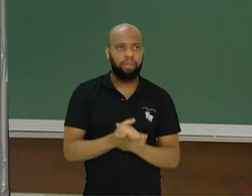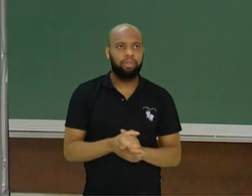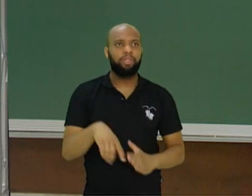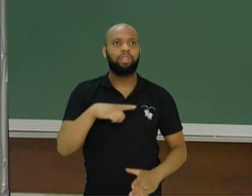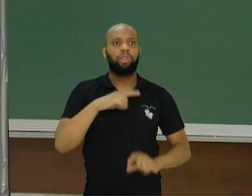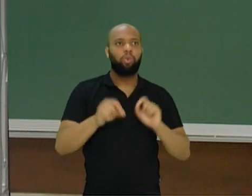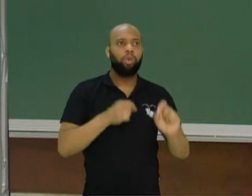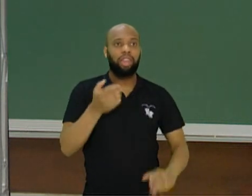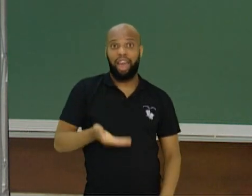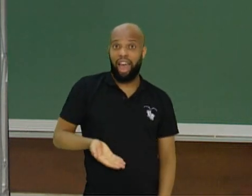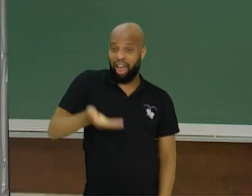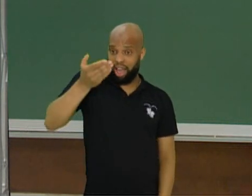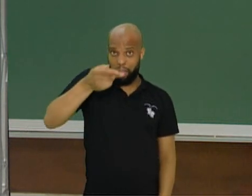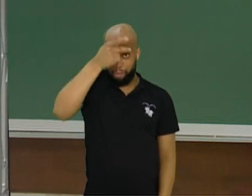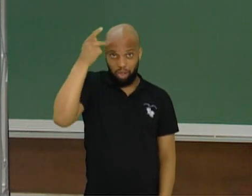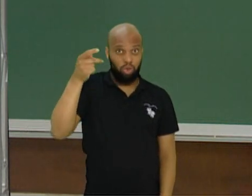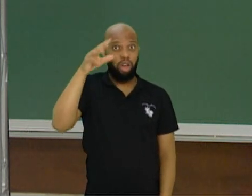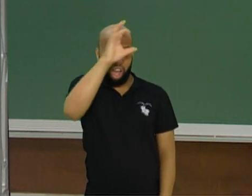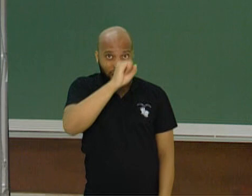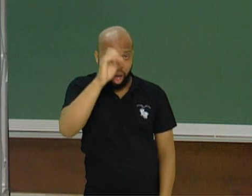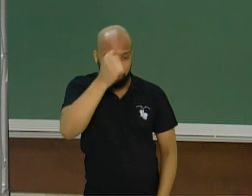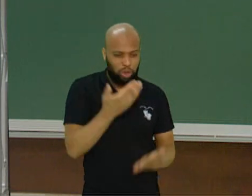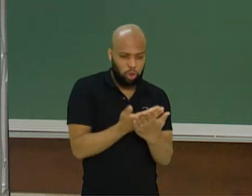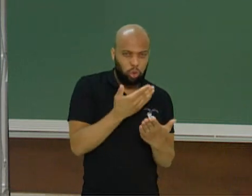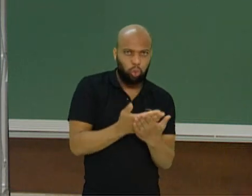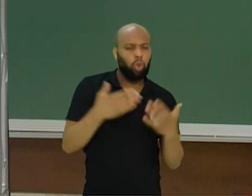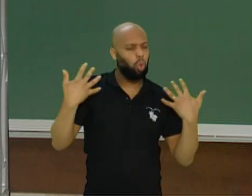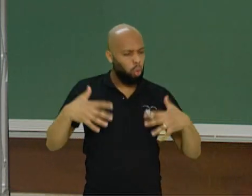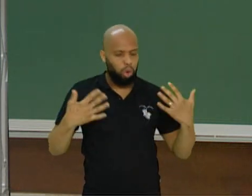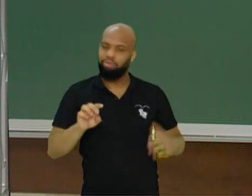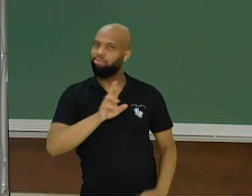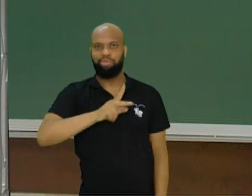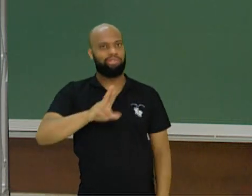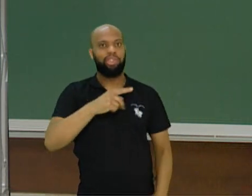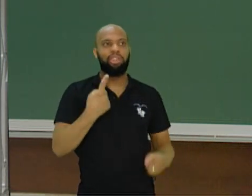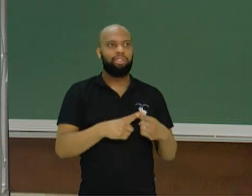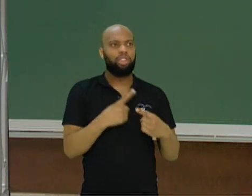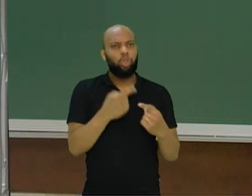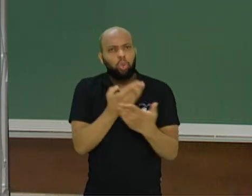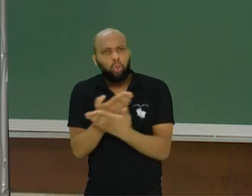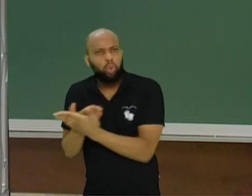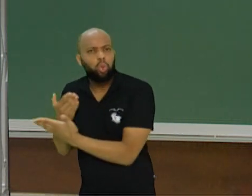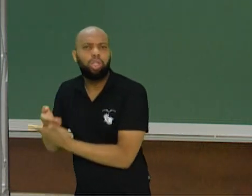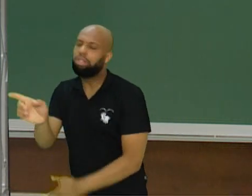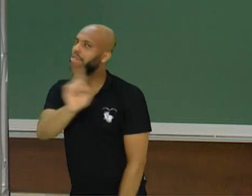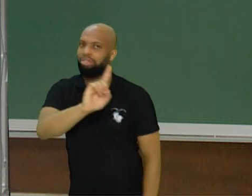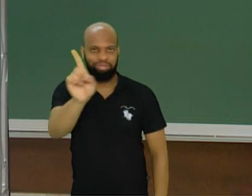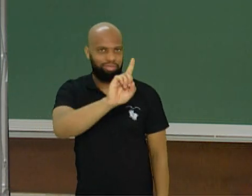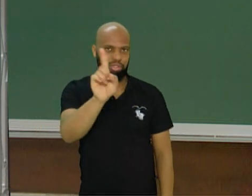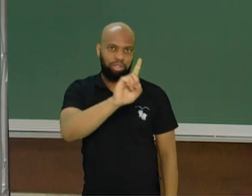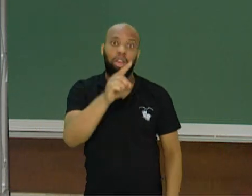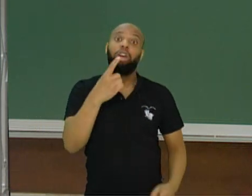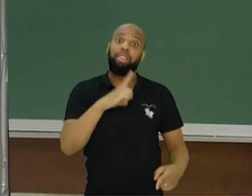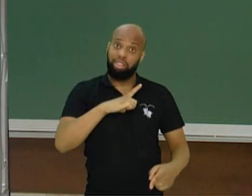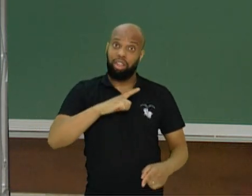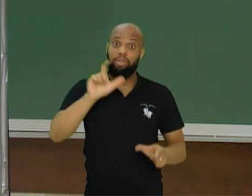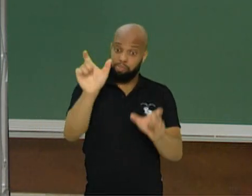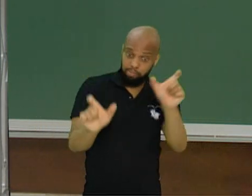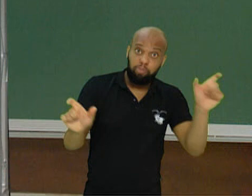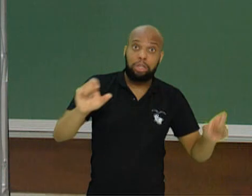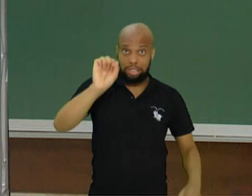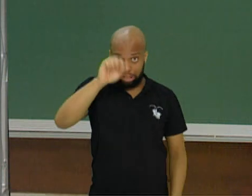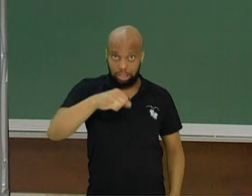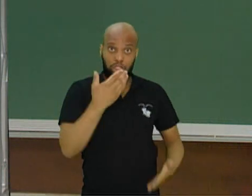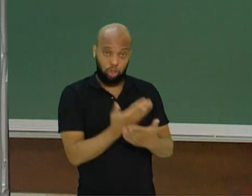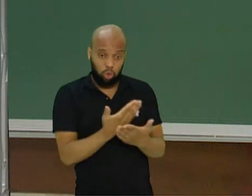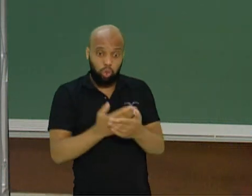O alto nível de escolaridade. Porque nós não vamos encontrar um alto nível de escolaridade de pessoas, né,